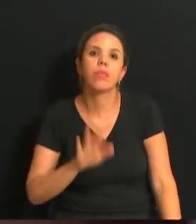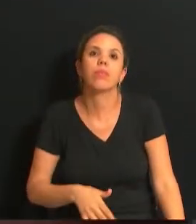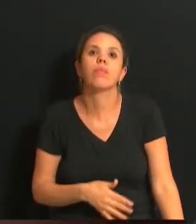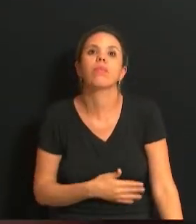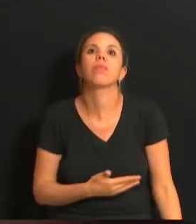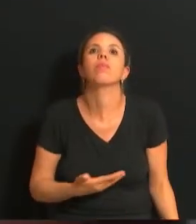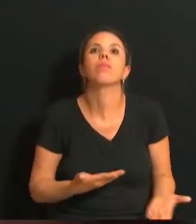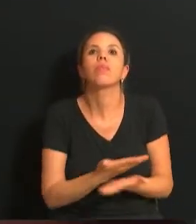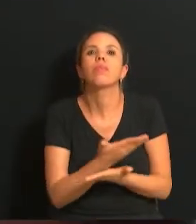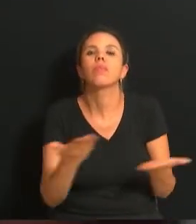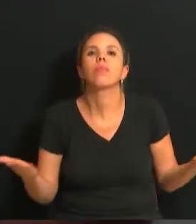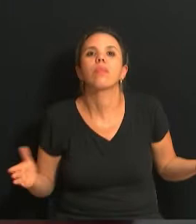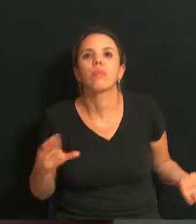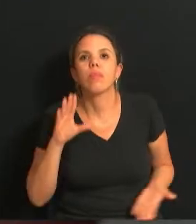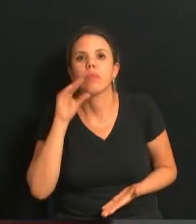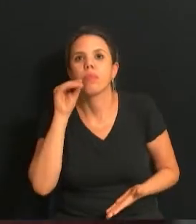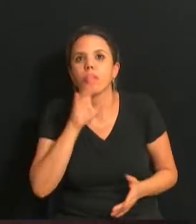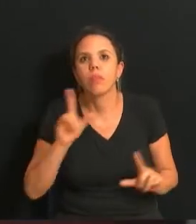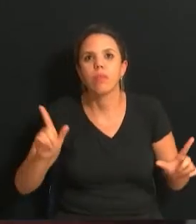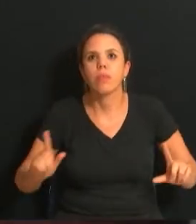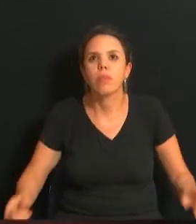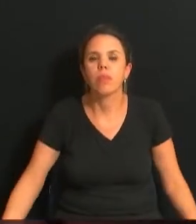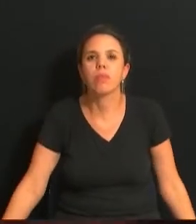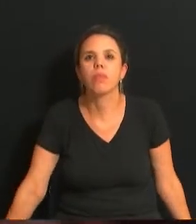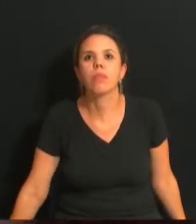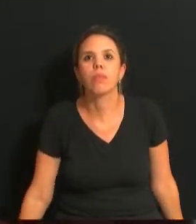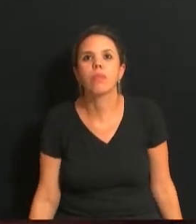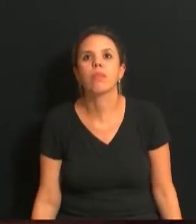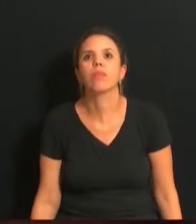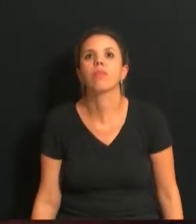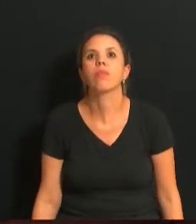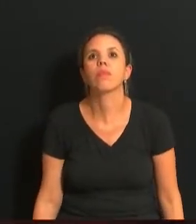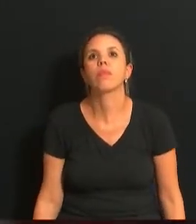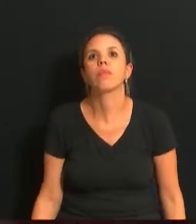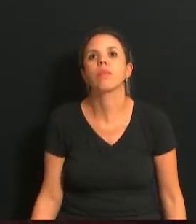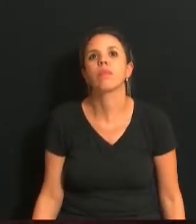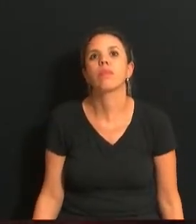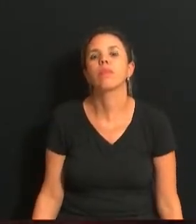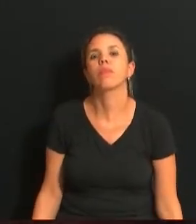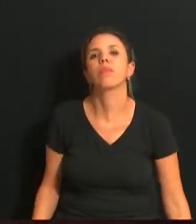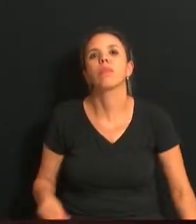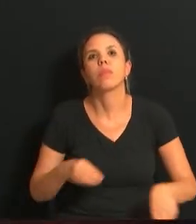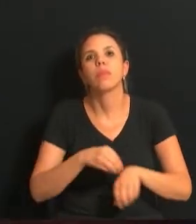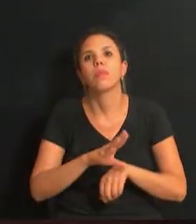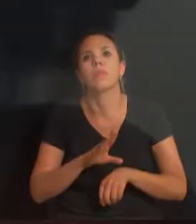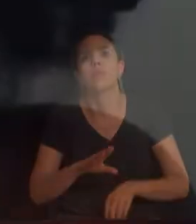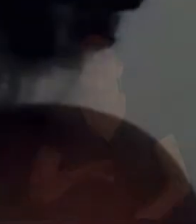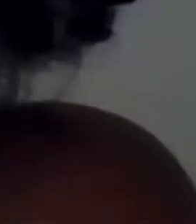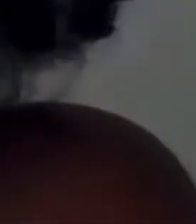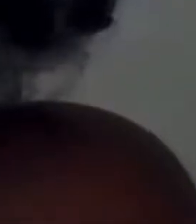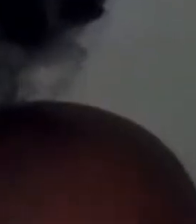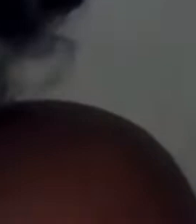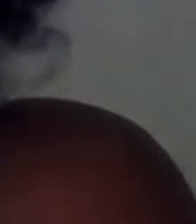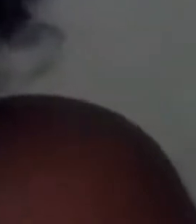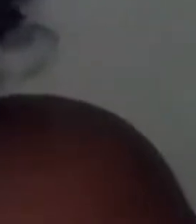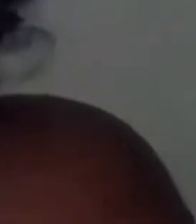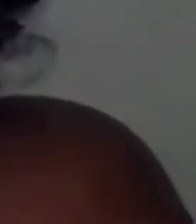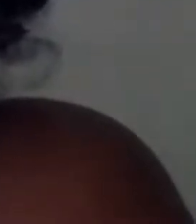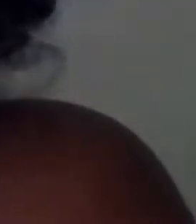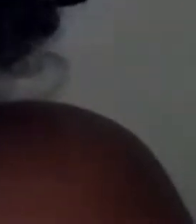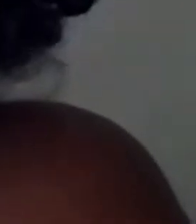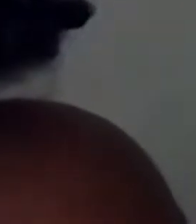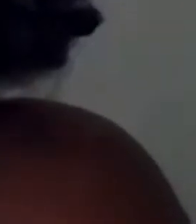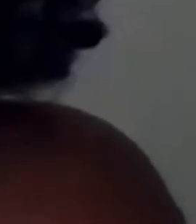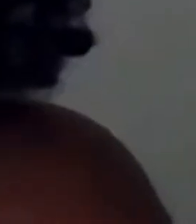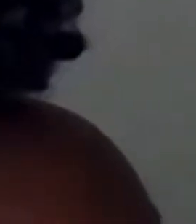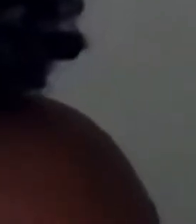aos servidores dessa casa, da TV Câmara, que está garantindo a transmissão da nossa reunião, né? que as